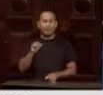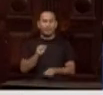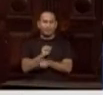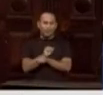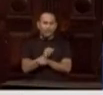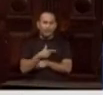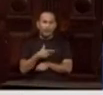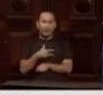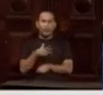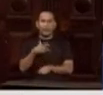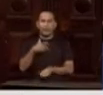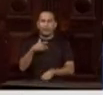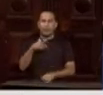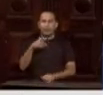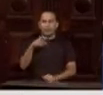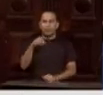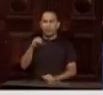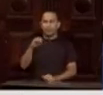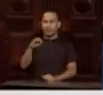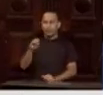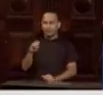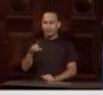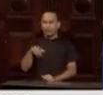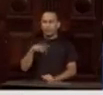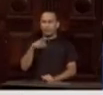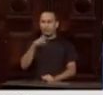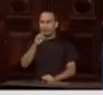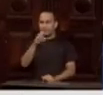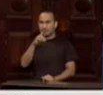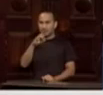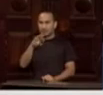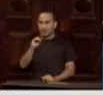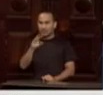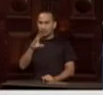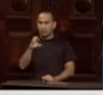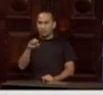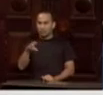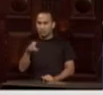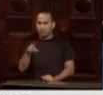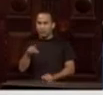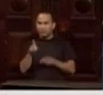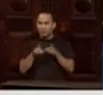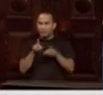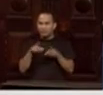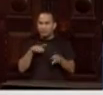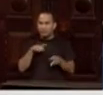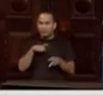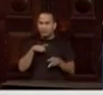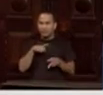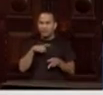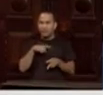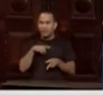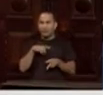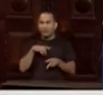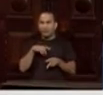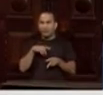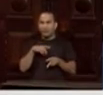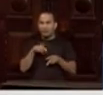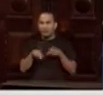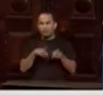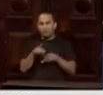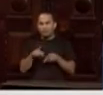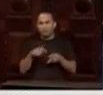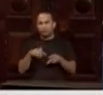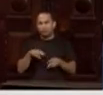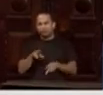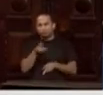da Transoeste na nossa região de Campo Grande e Santa Cruz. E é essa a preocupação que eu tenho, de deixar o povo sem acesso ao transporte,